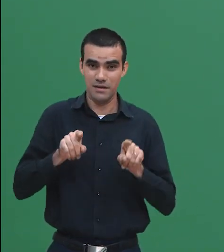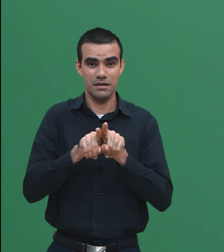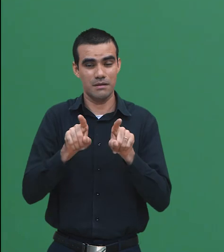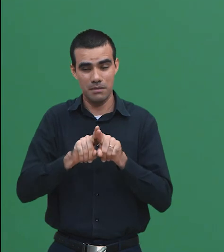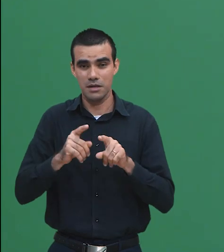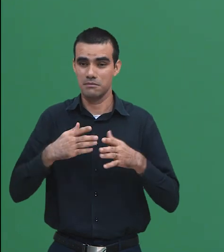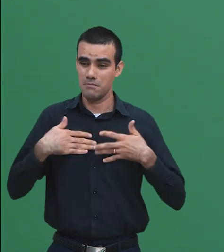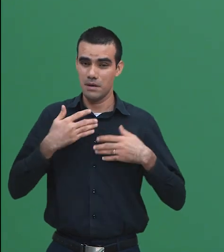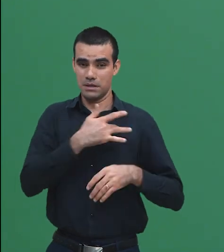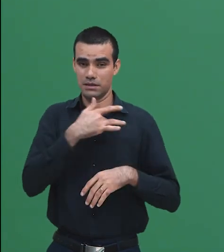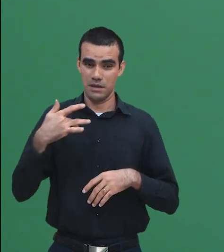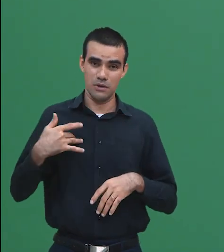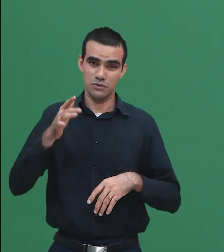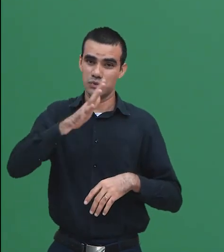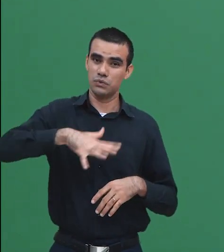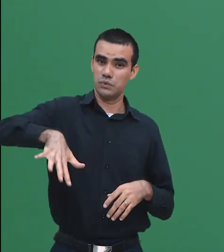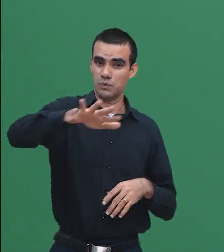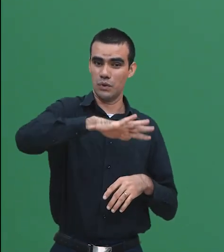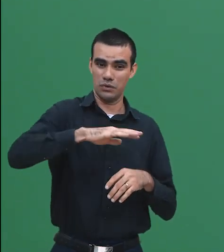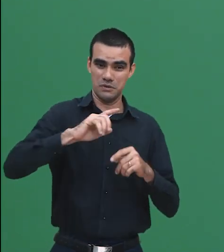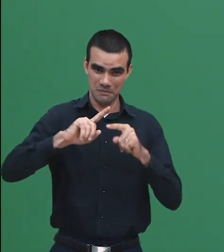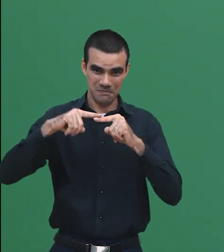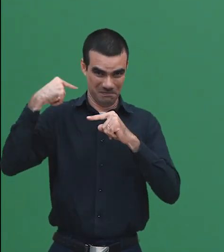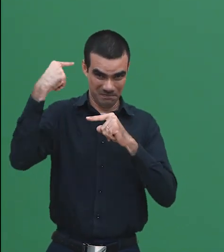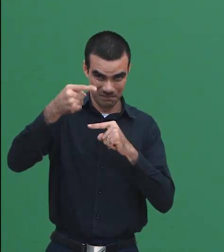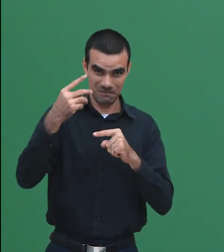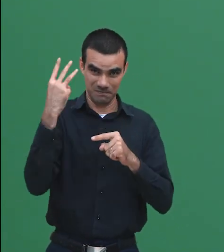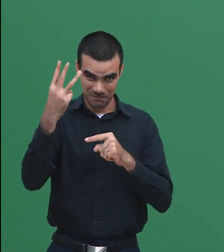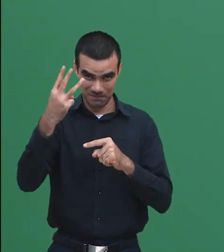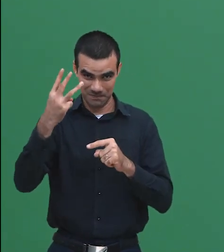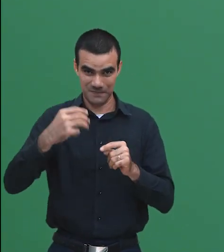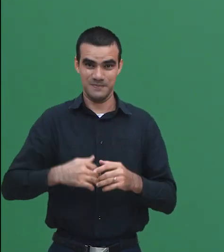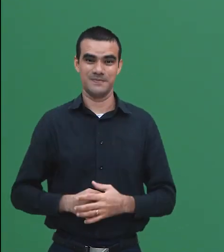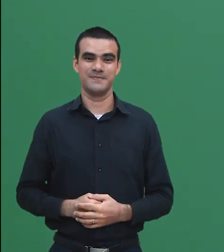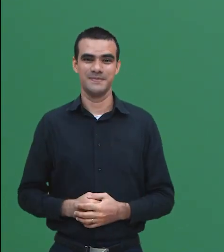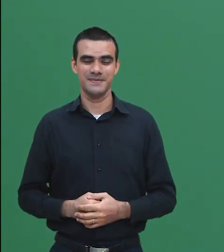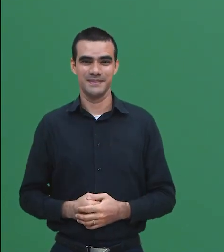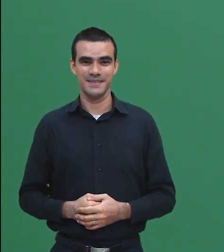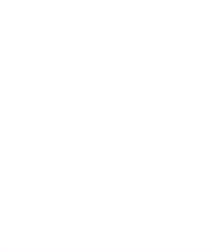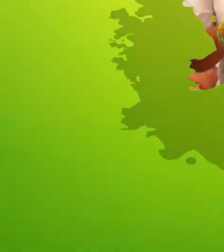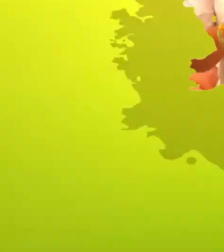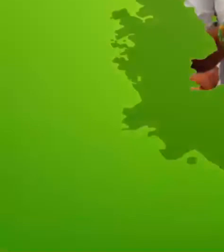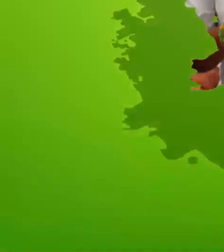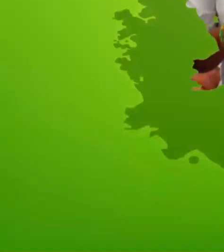na qualidade de vida, o impacto na saúde de todos. Vamos lá então passar para o terceiro bloco?